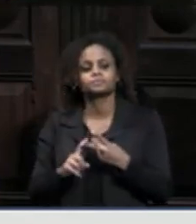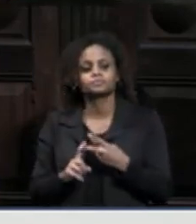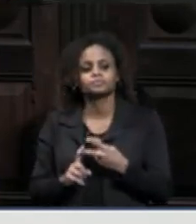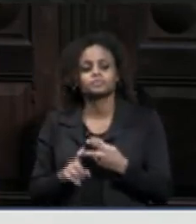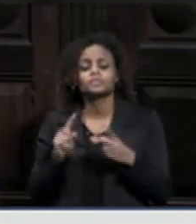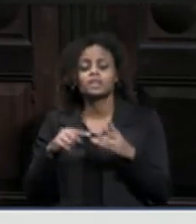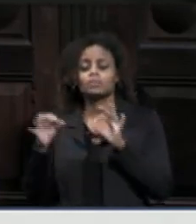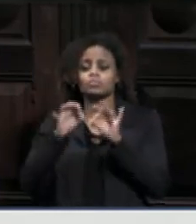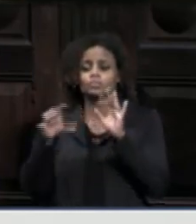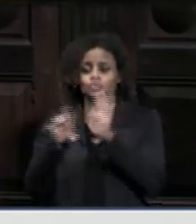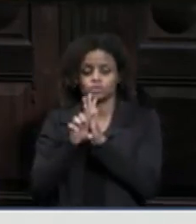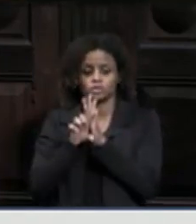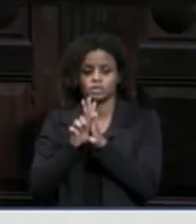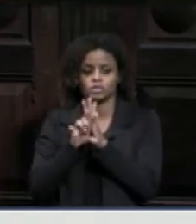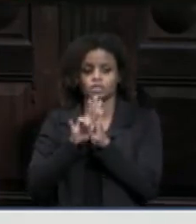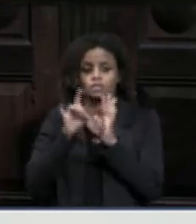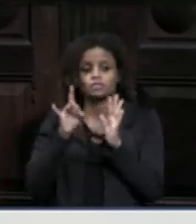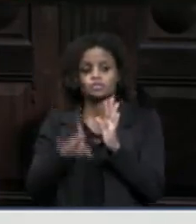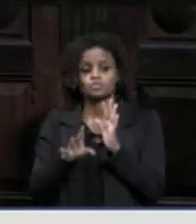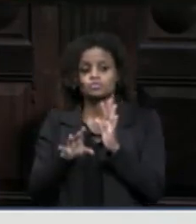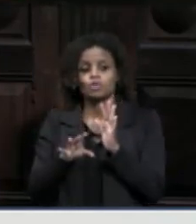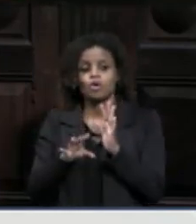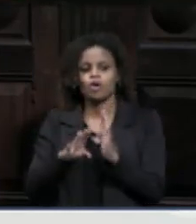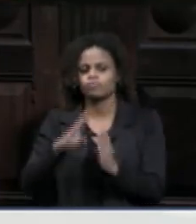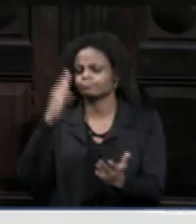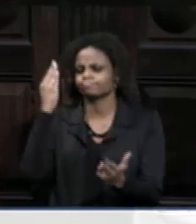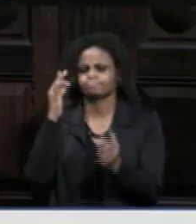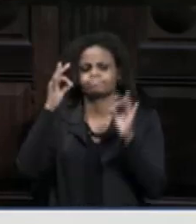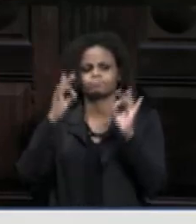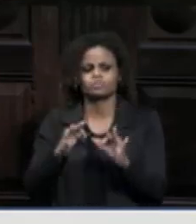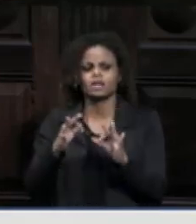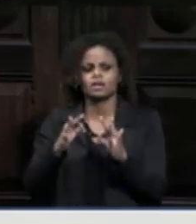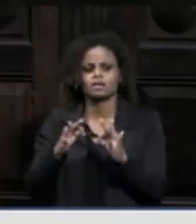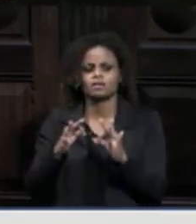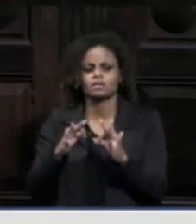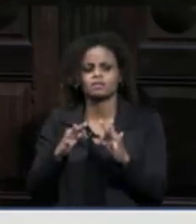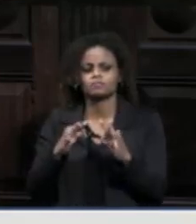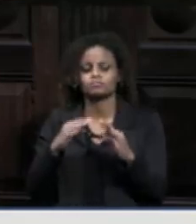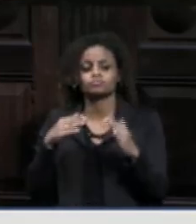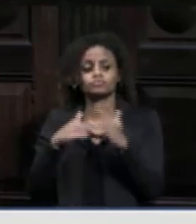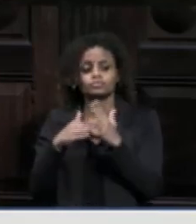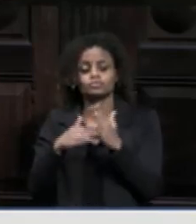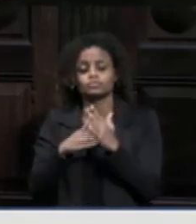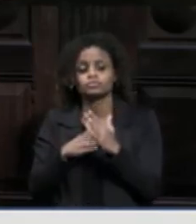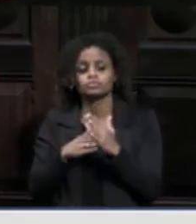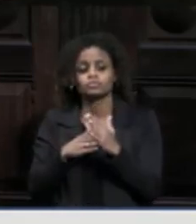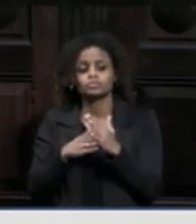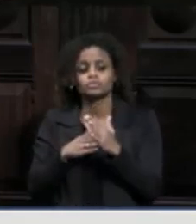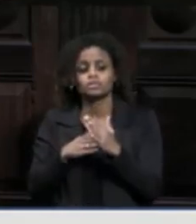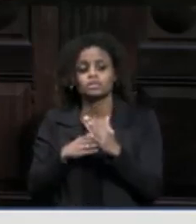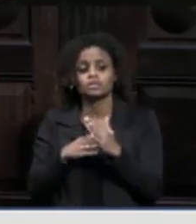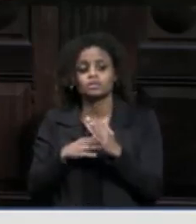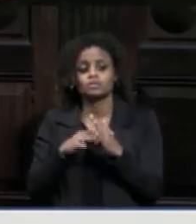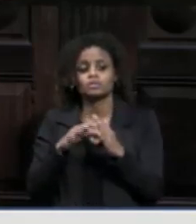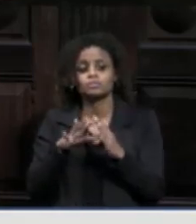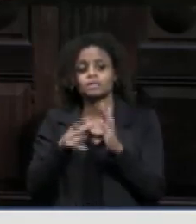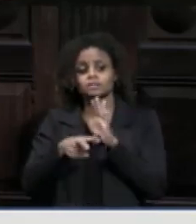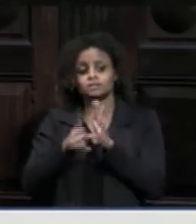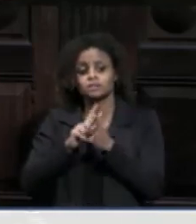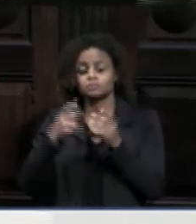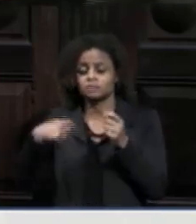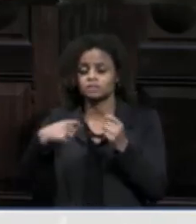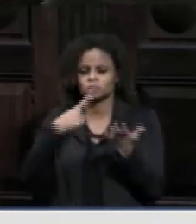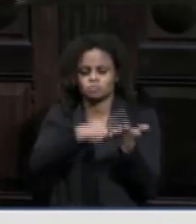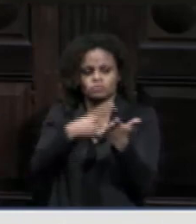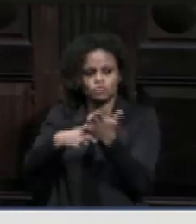ser votada numa versão definitiva quando a gente avançar para um acordo definitivo. Temos consciência sobre